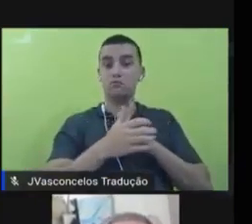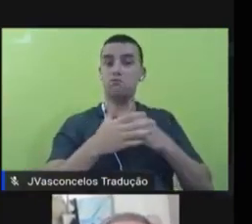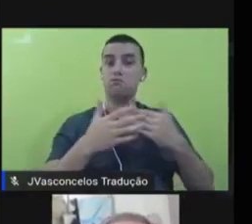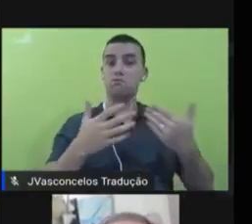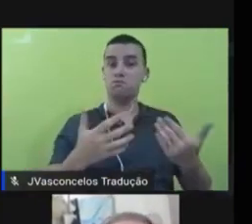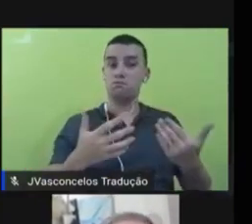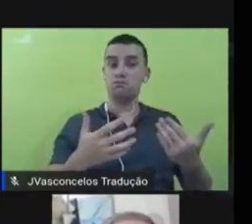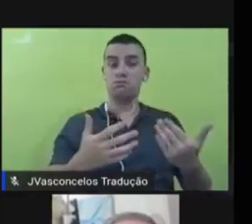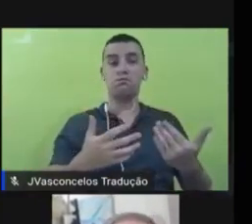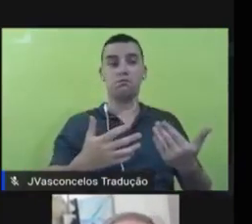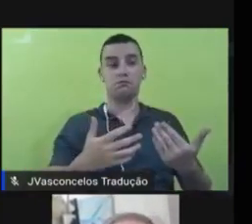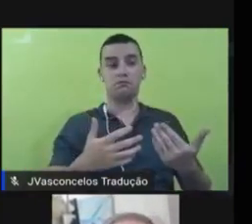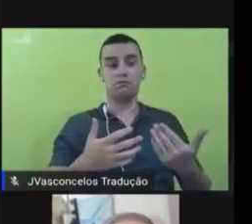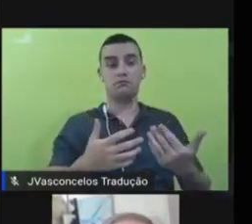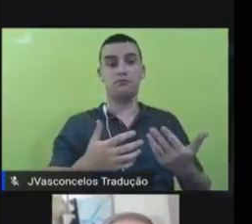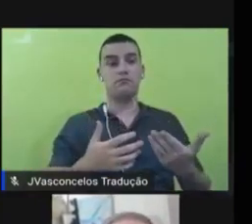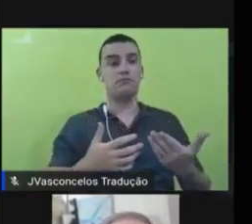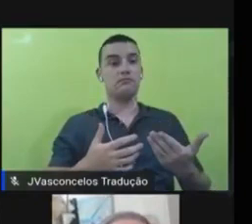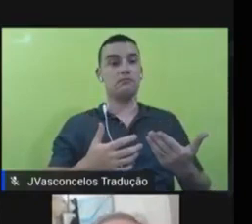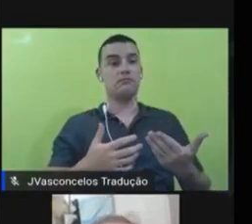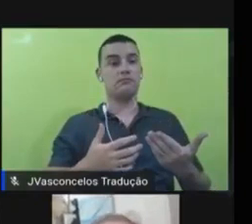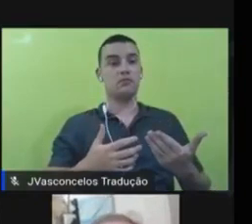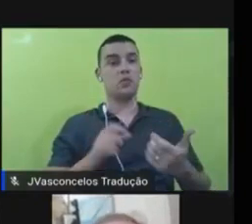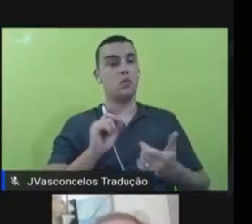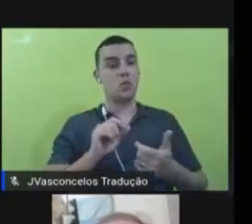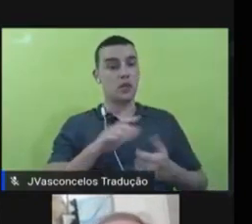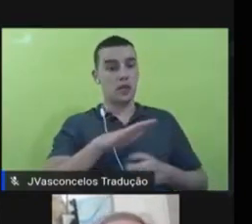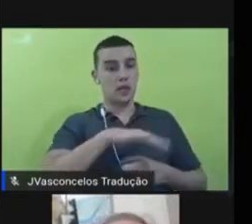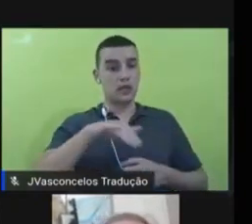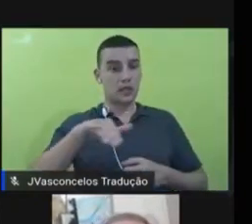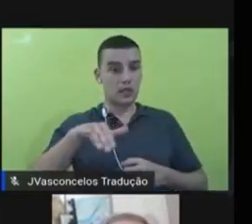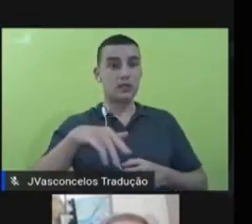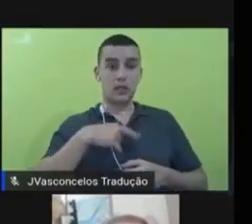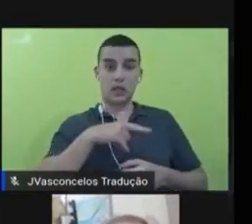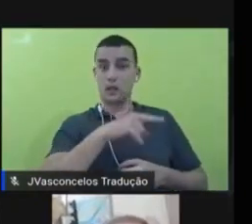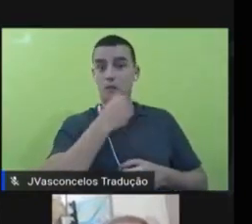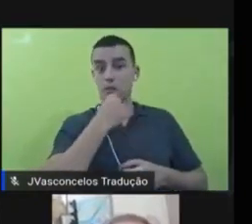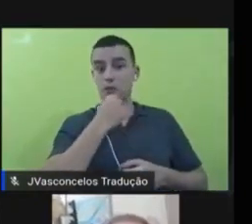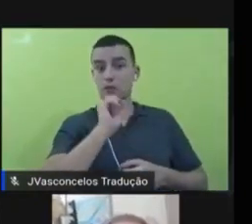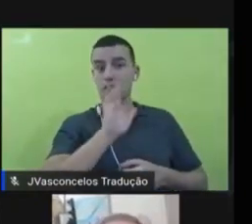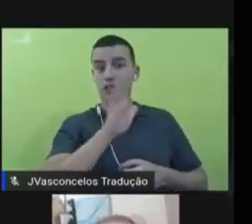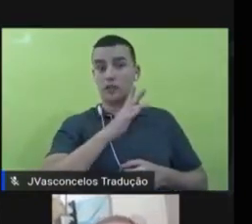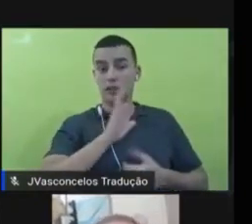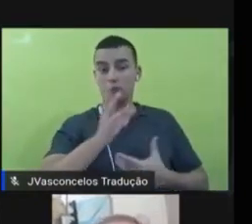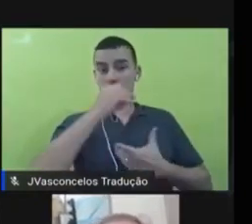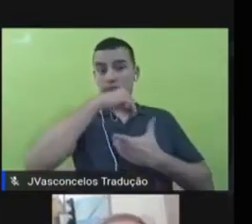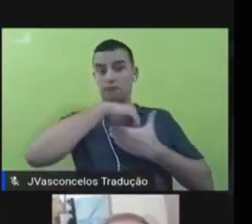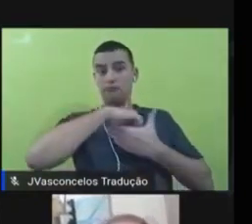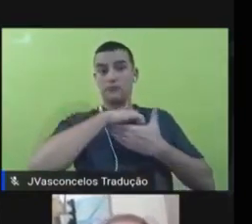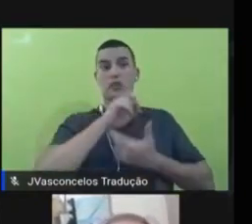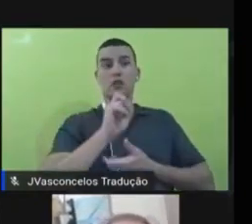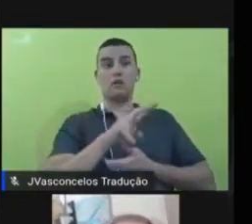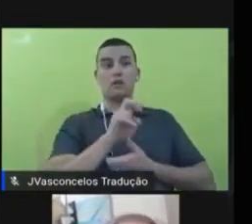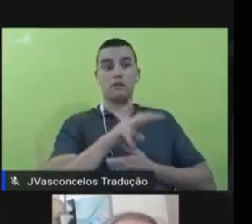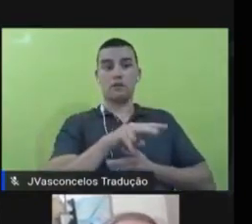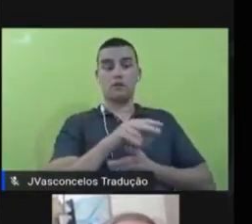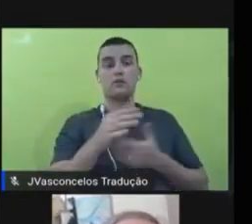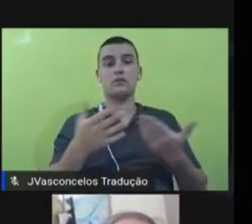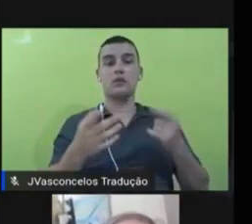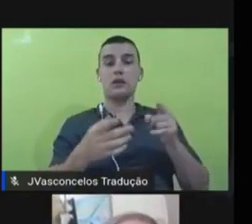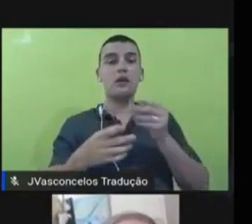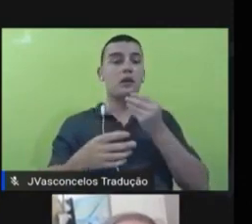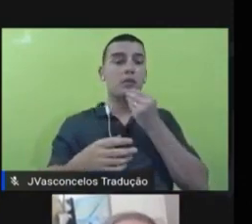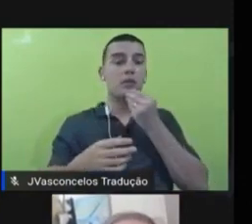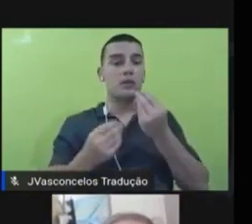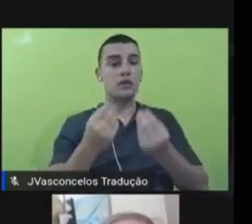criança seria uma portadora sã do vírus, então ela poderia levar o vírus